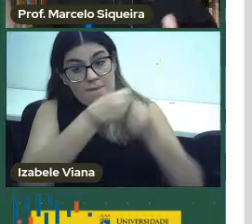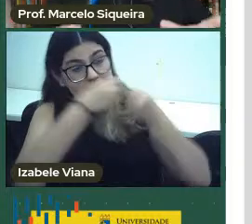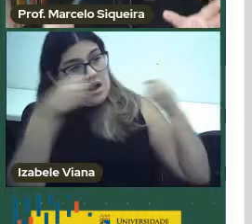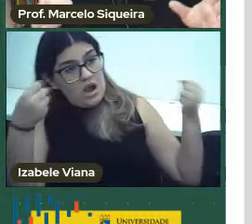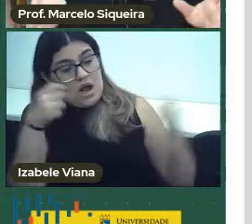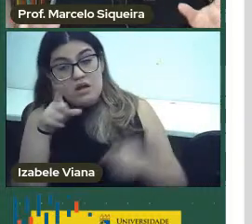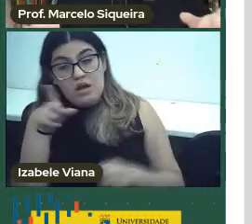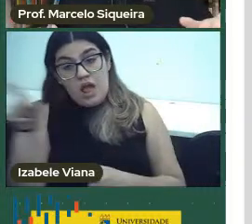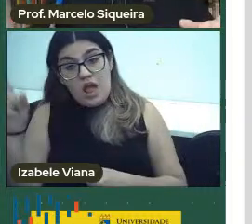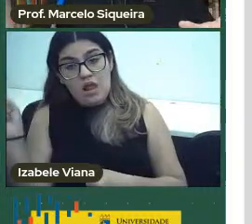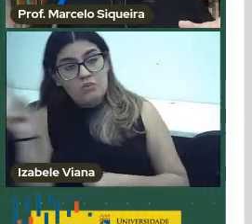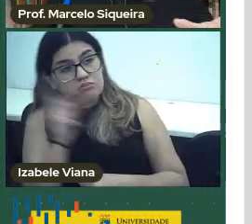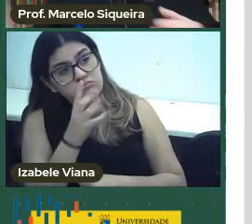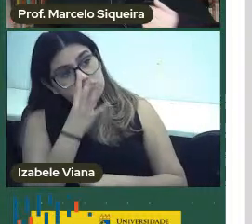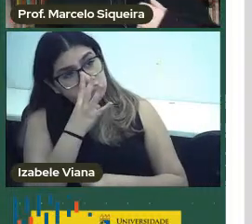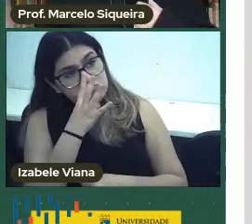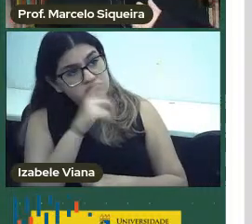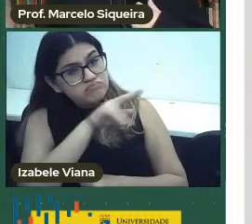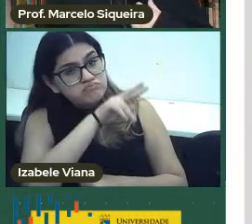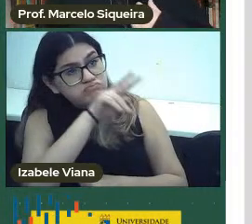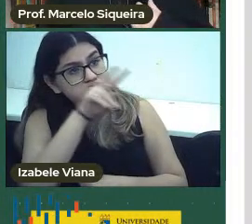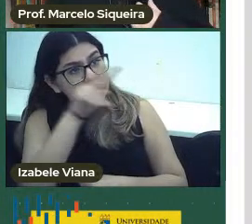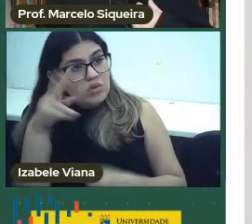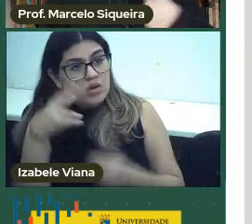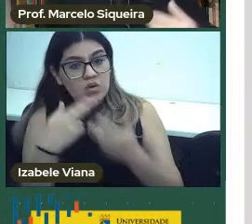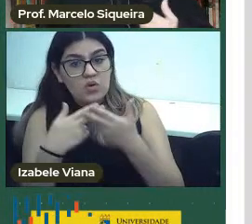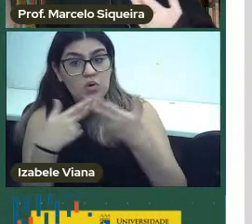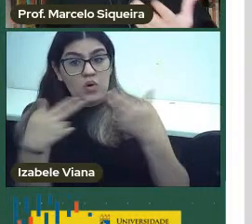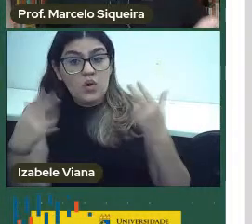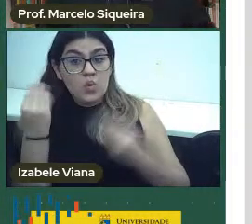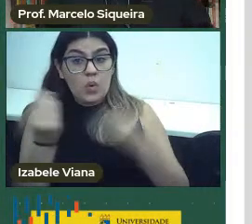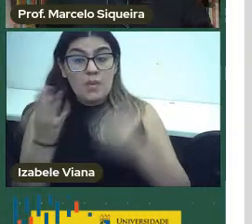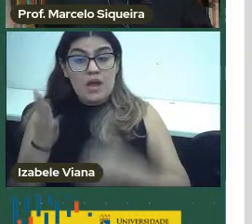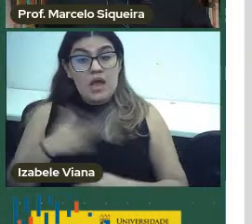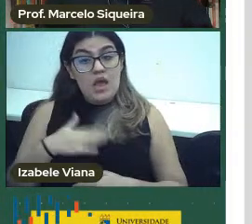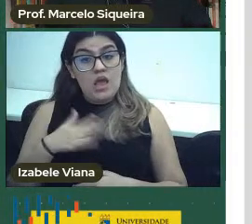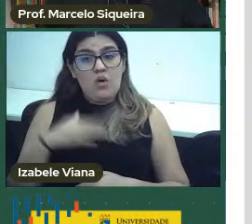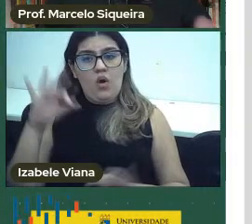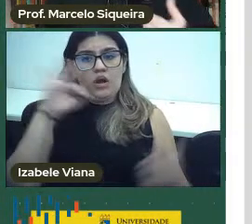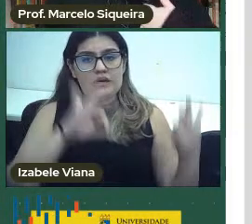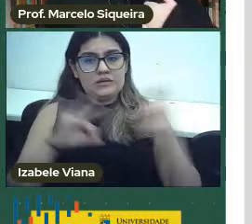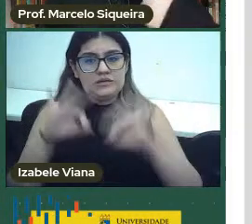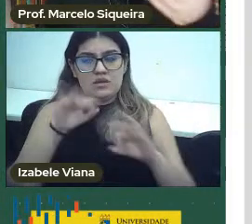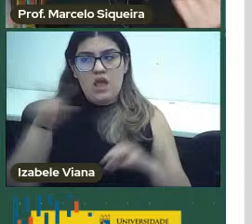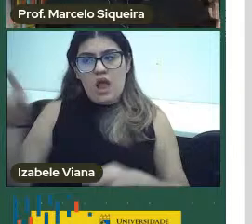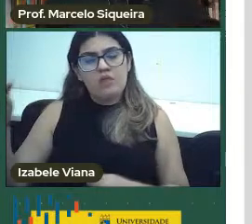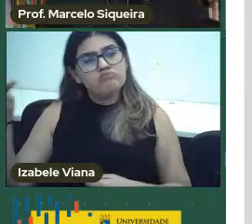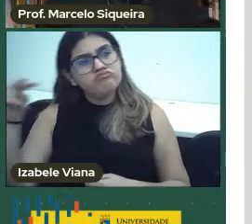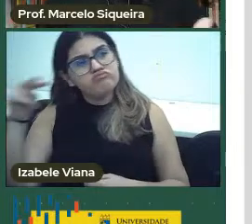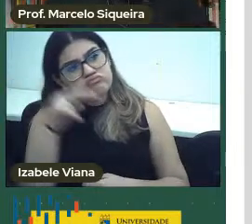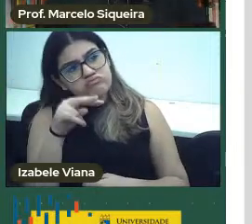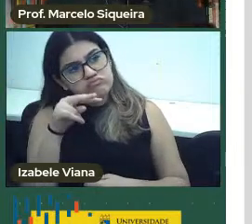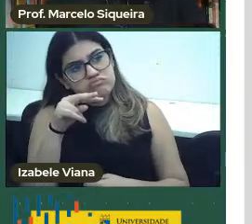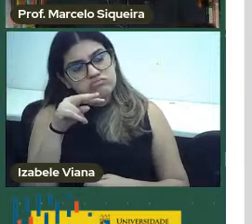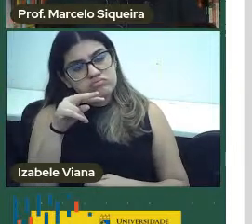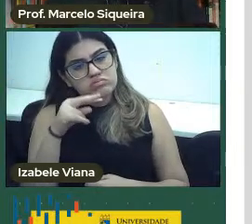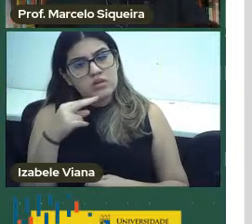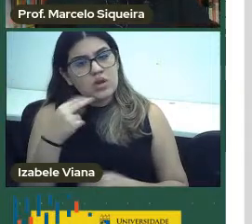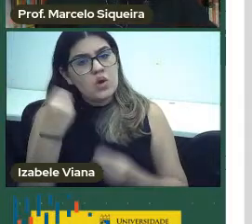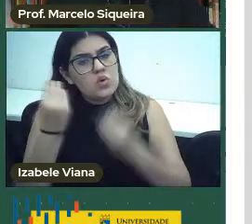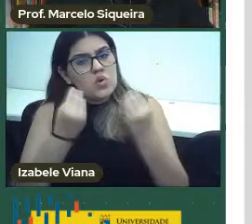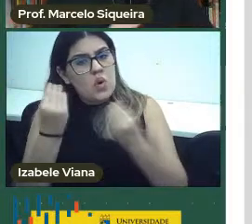né, as minhas coisas pela minha arrumação, como eu organizei. Ou seja, ela vai me ver ali, refletido